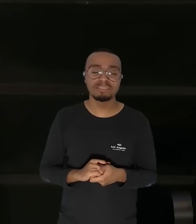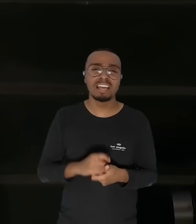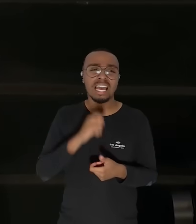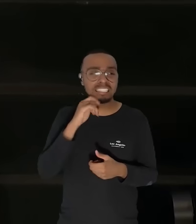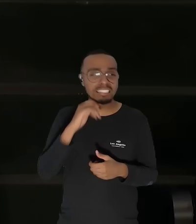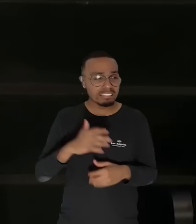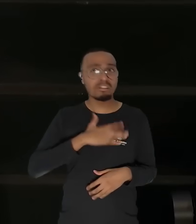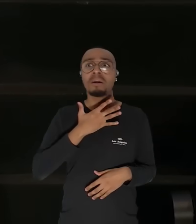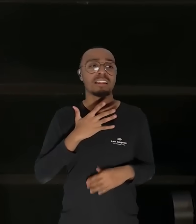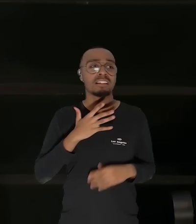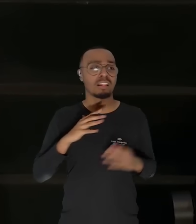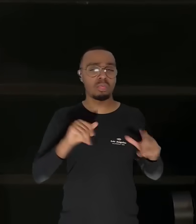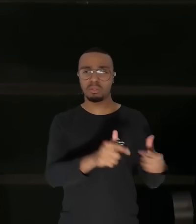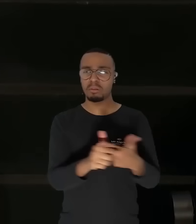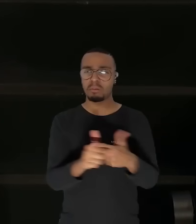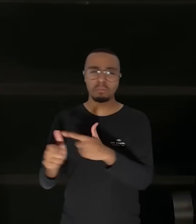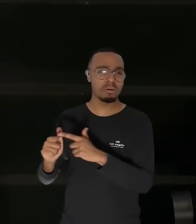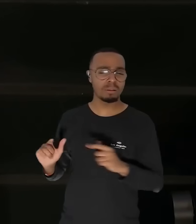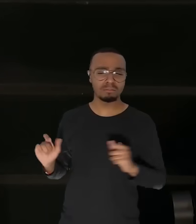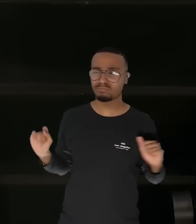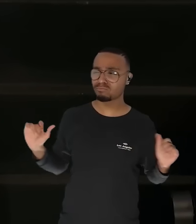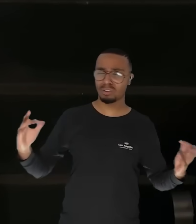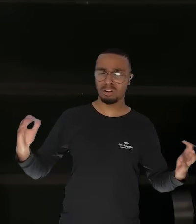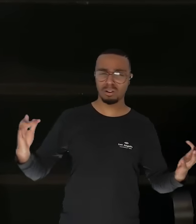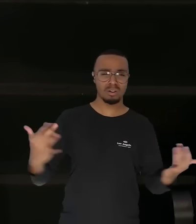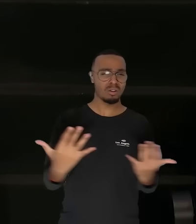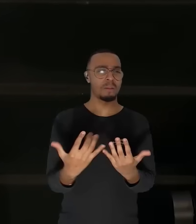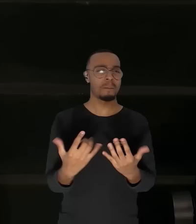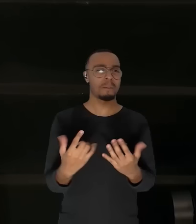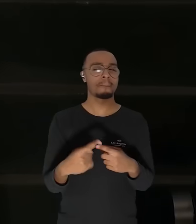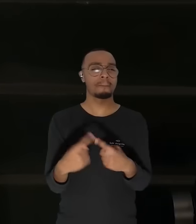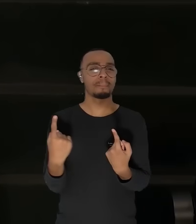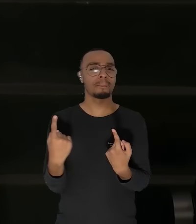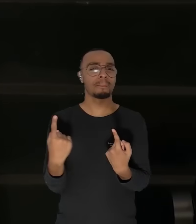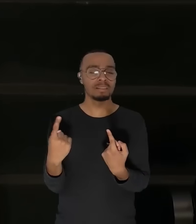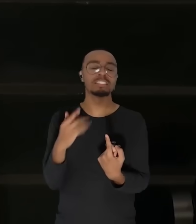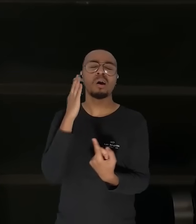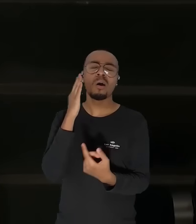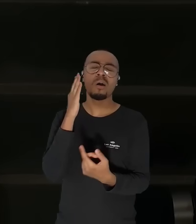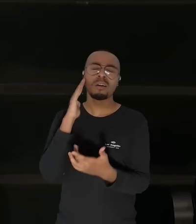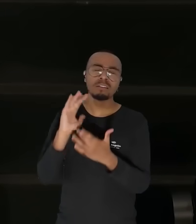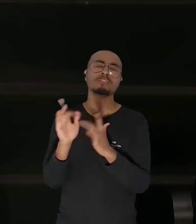surpreendente. Mas nenhuma tempestade afirmará que Deus não está.